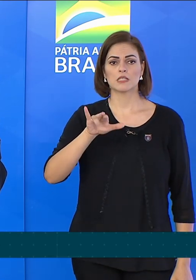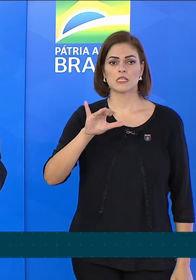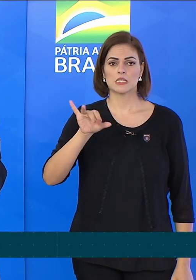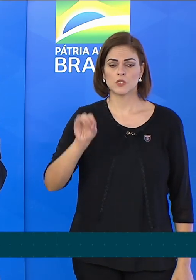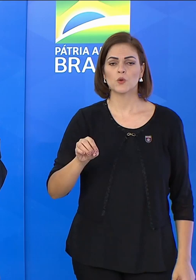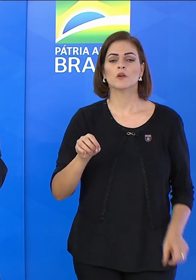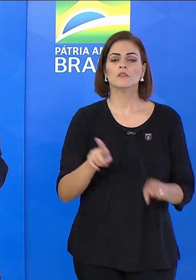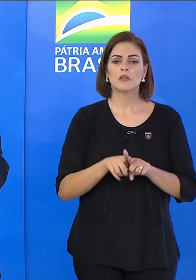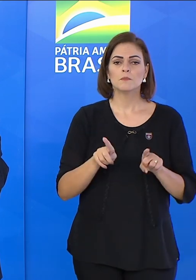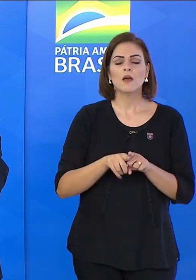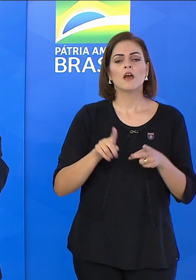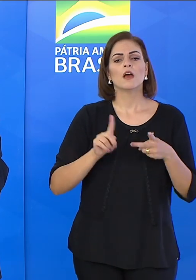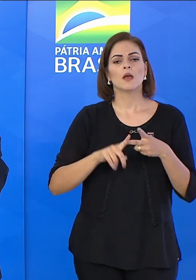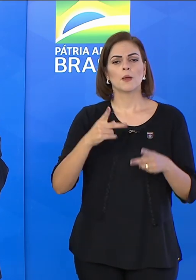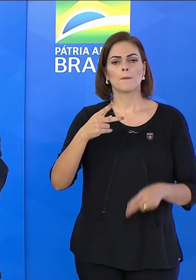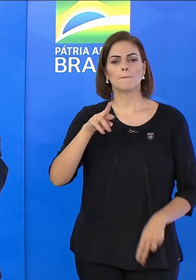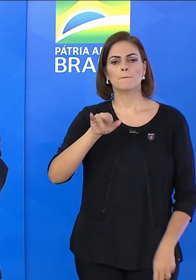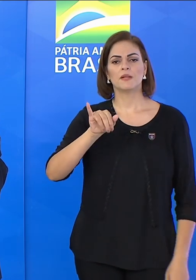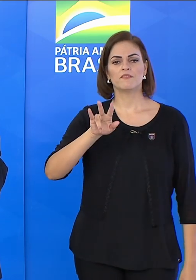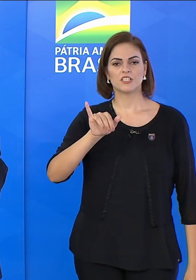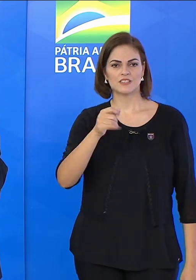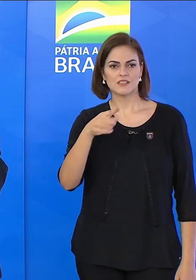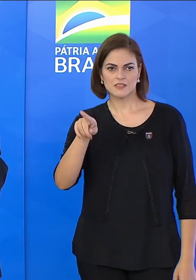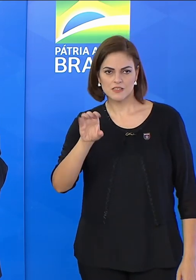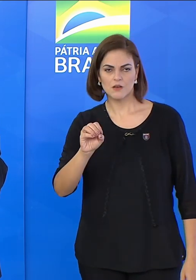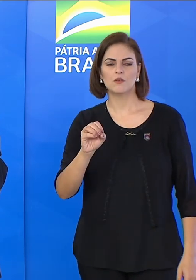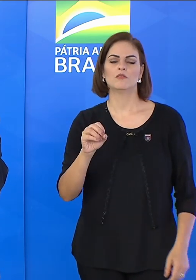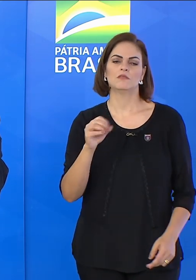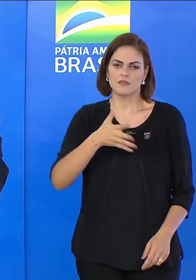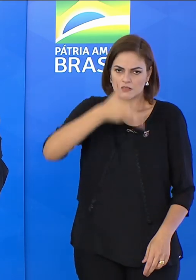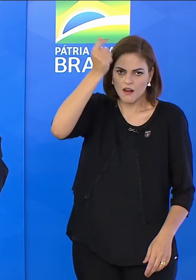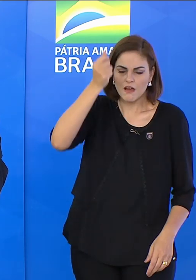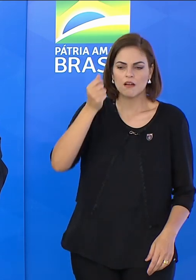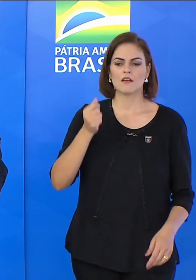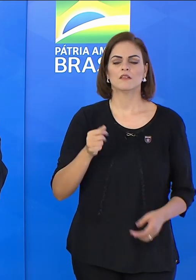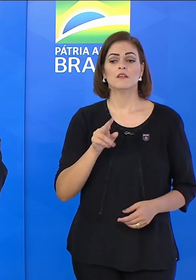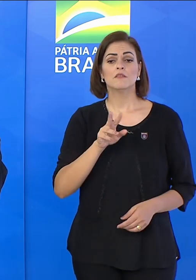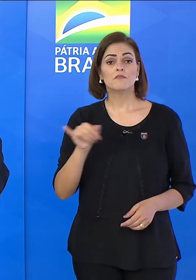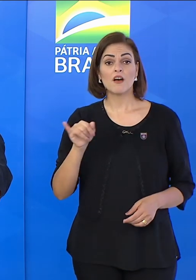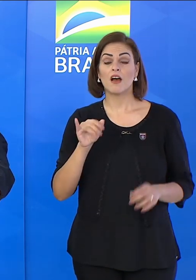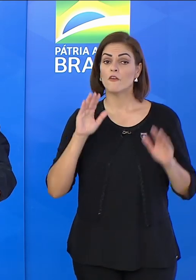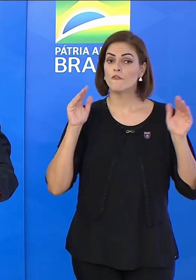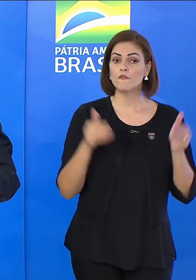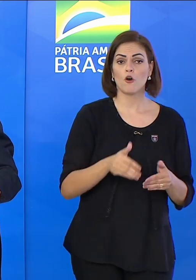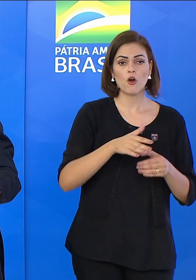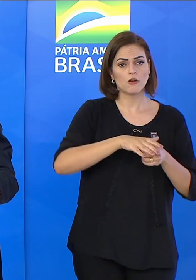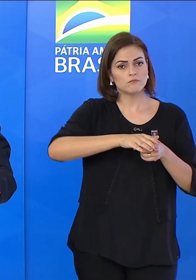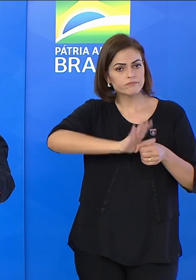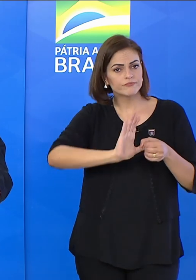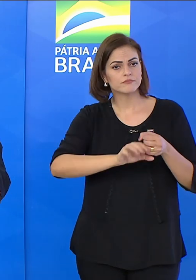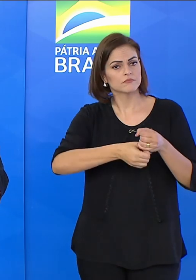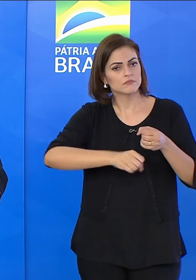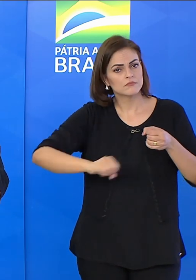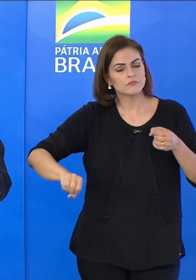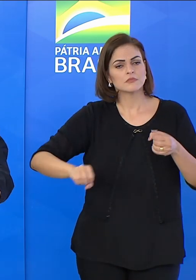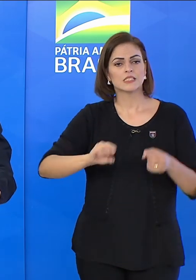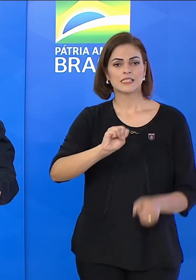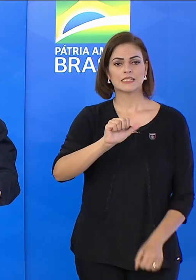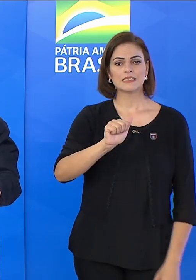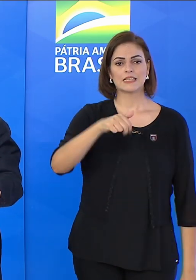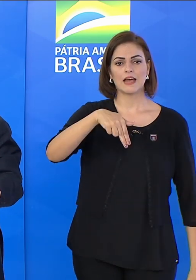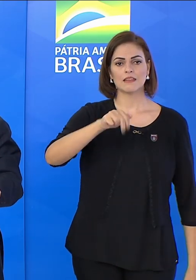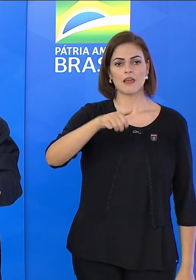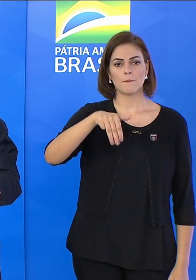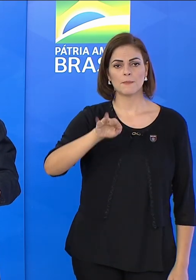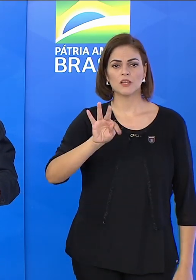as privatizações com o secretário Salim Matar. Vamos atacar saneamento. São 40 mil crianças que